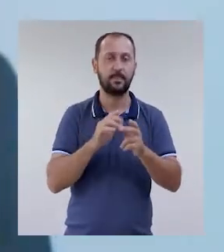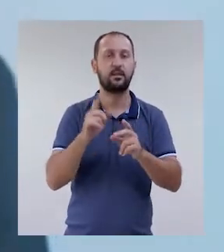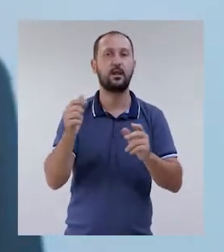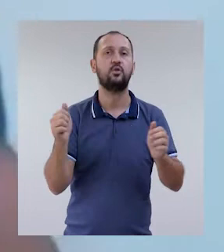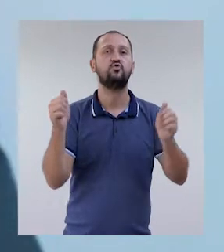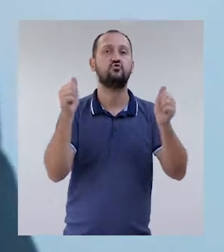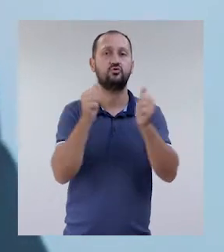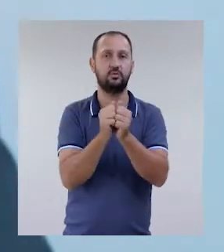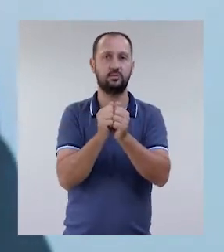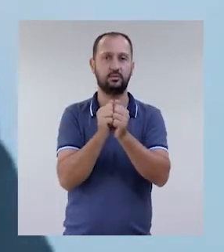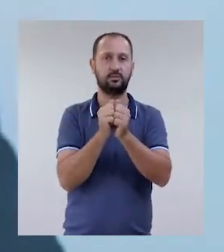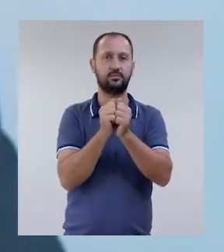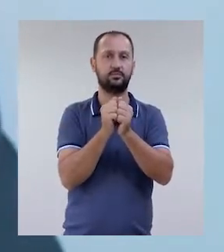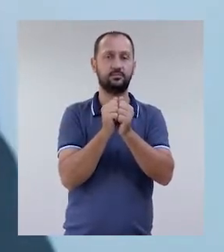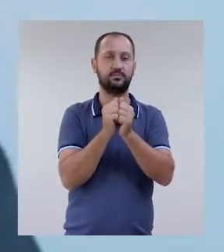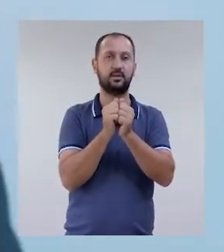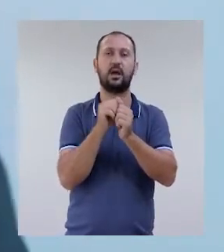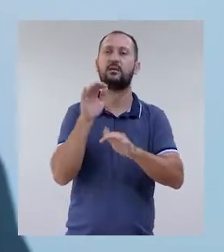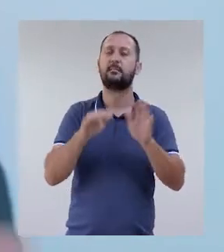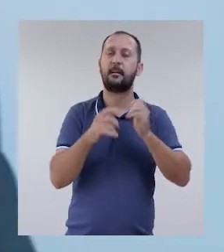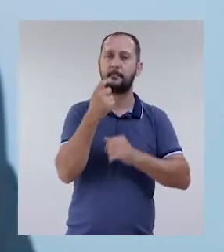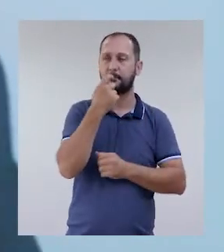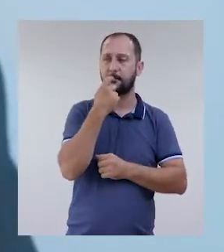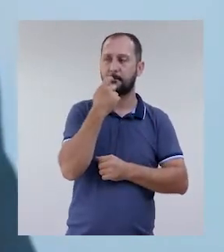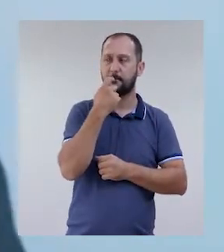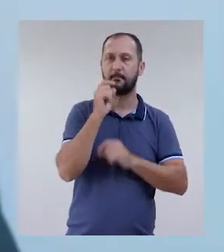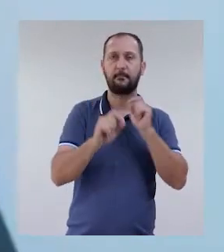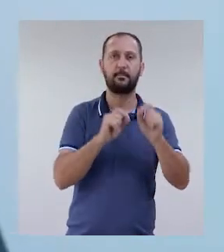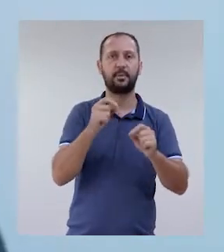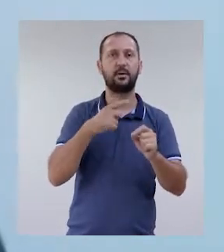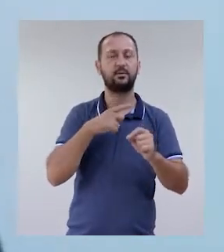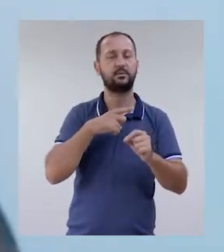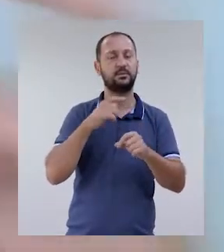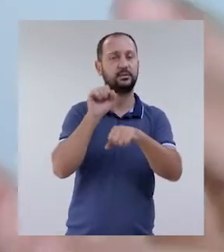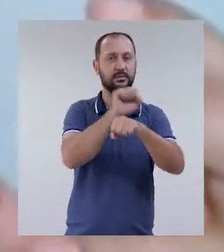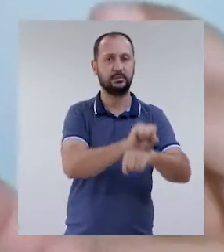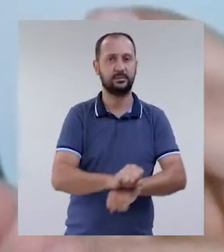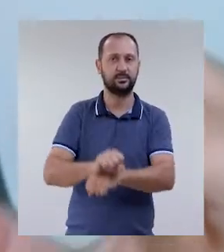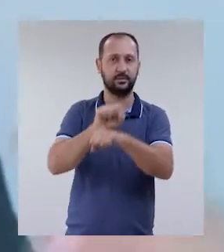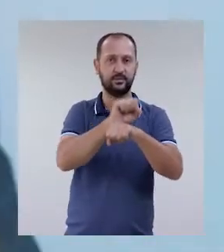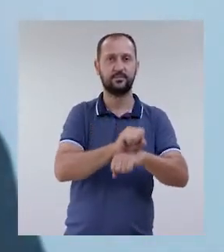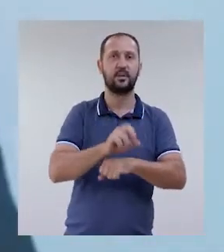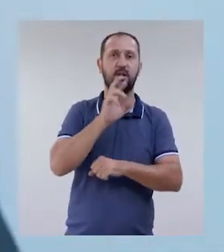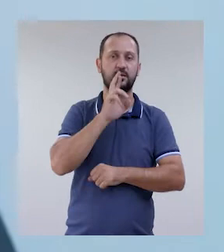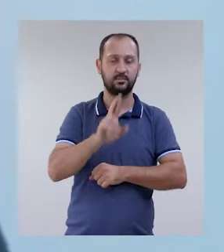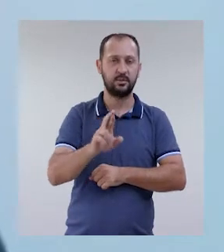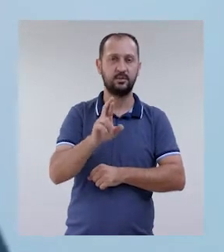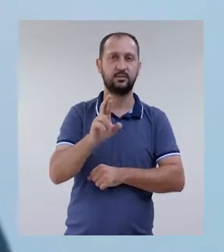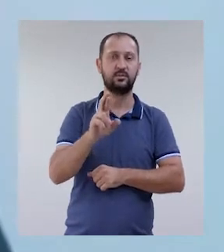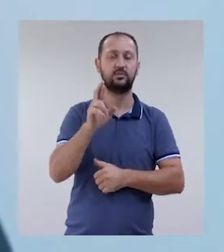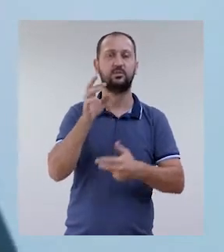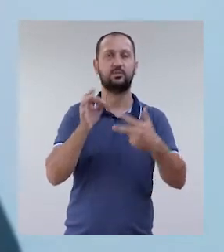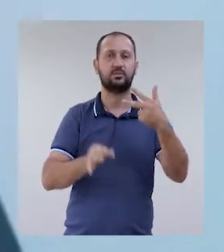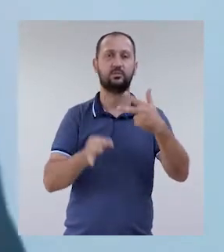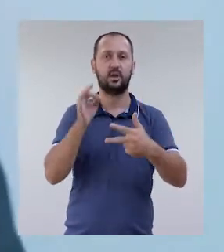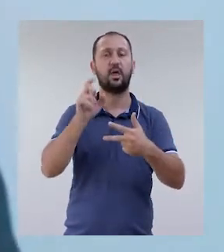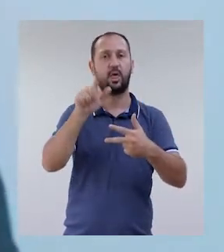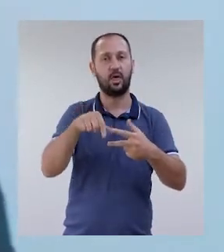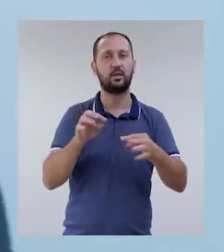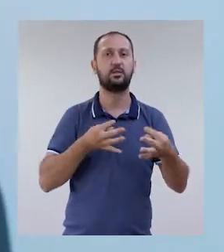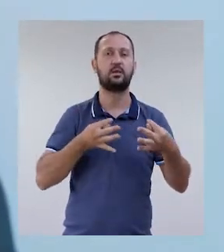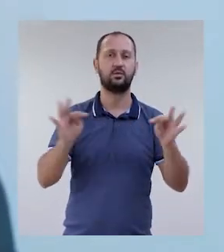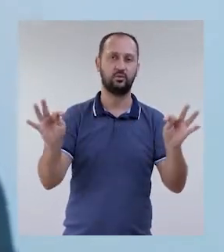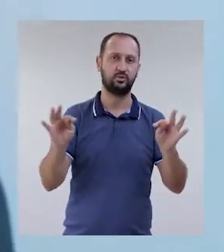está unindo esses dois mundos, e talvez chegando mais próximo da esperança das pessoas e da resposta do judiciário, é o